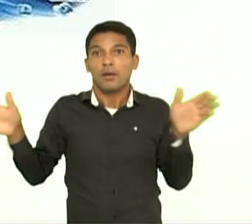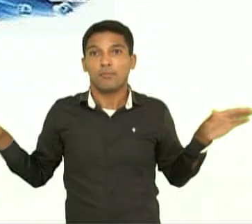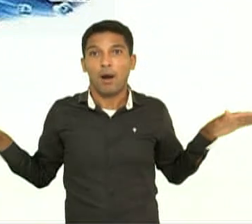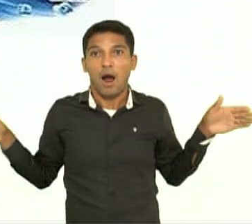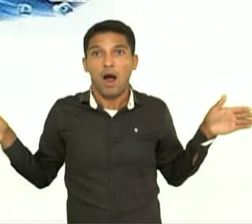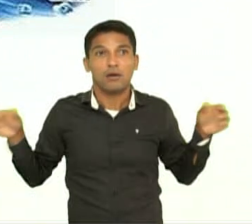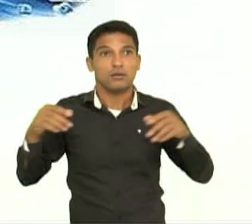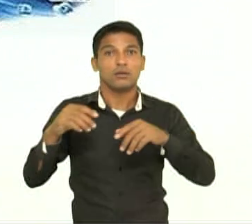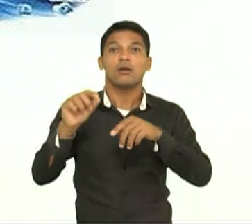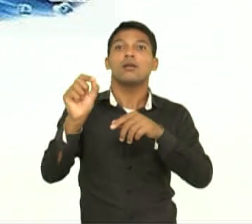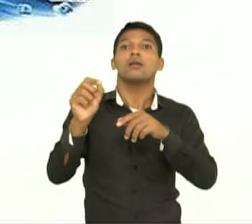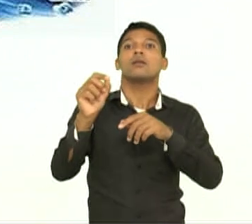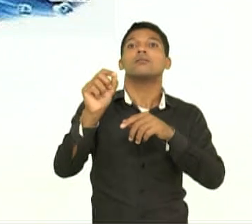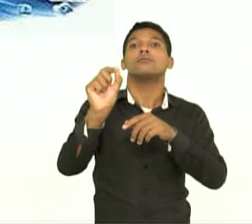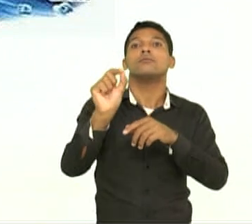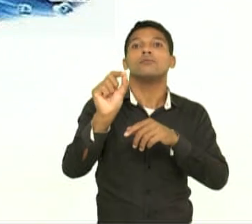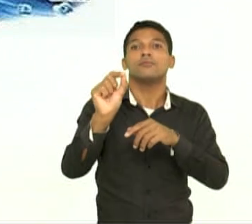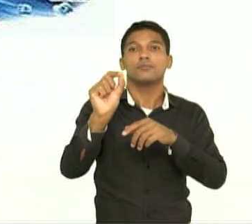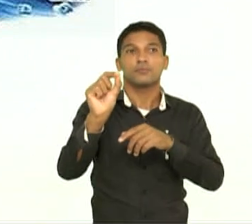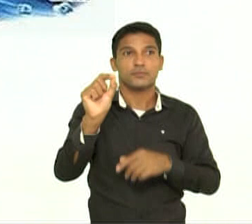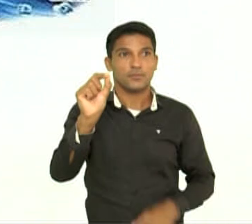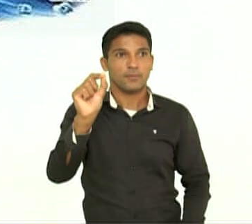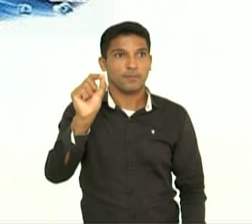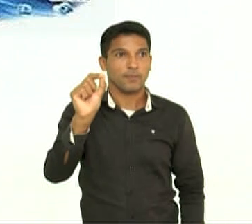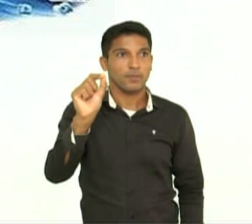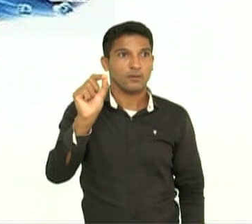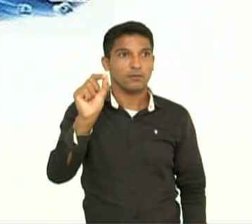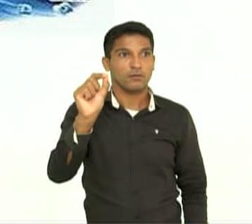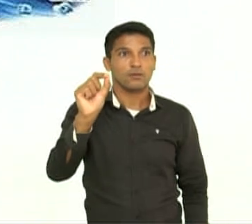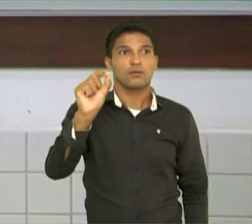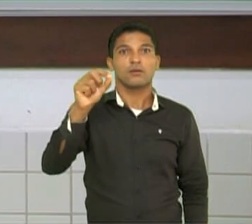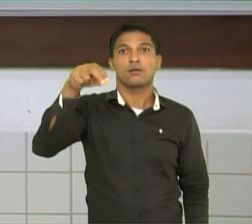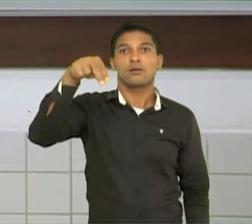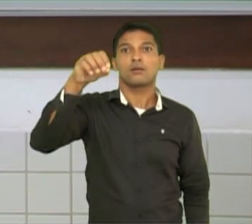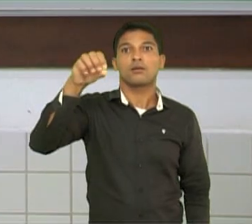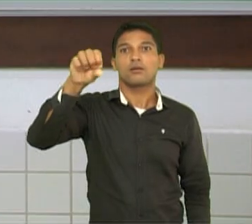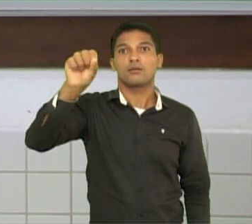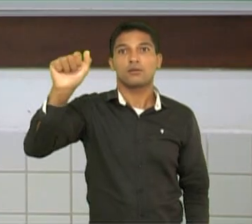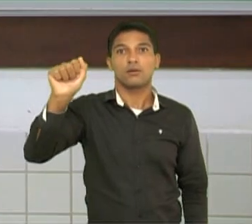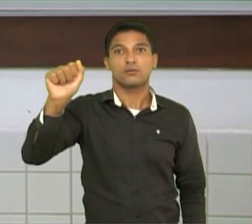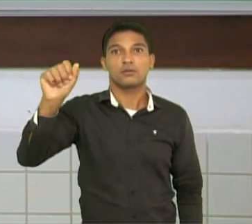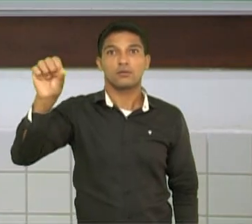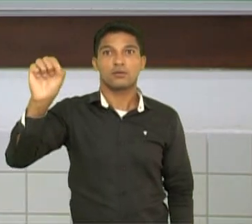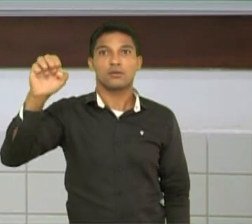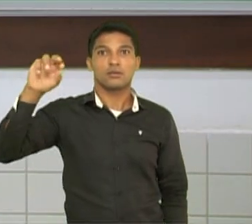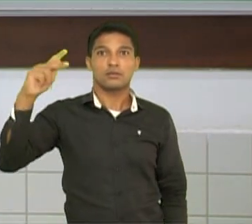Iemanjá, eles estão festejando também sincreticamente Nossa Senhora dos Navegantes,